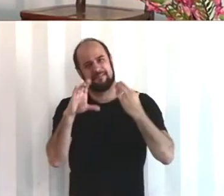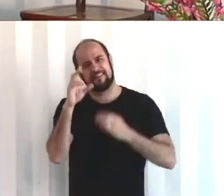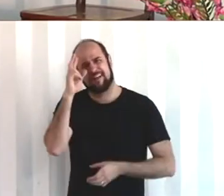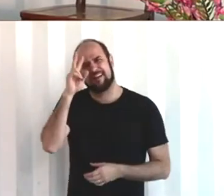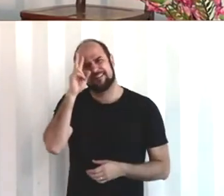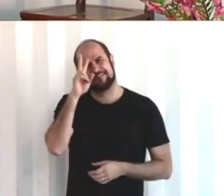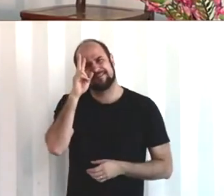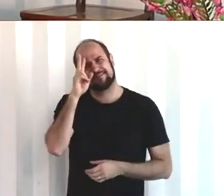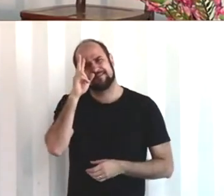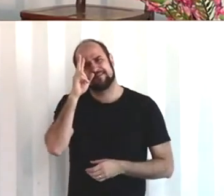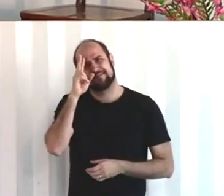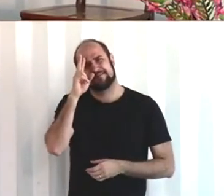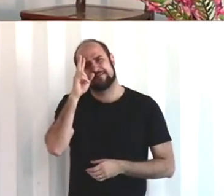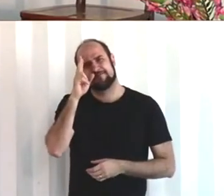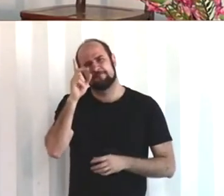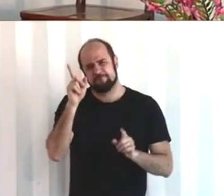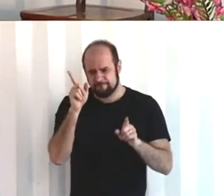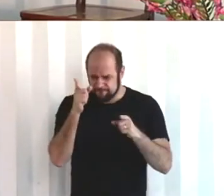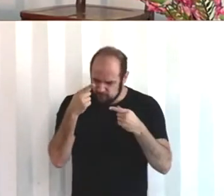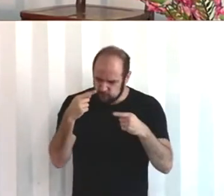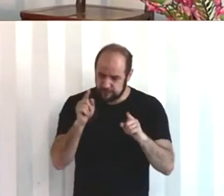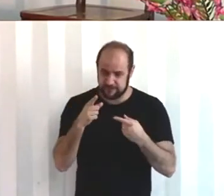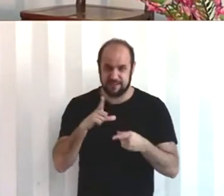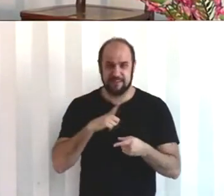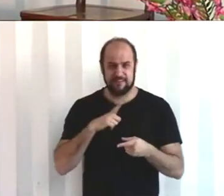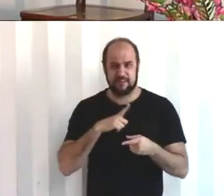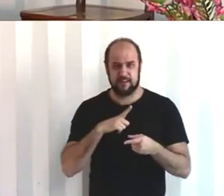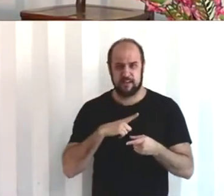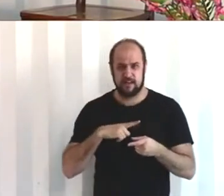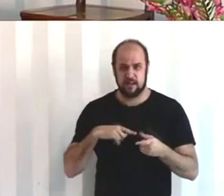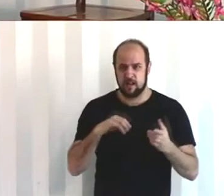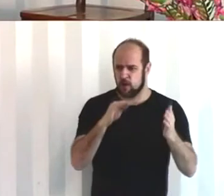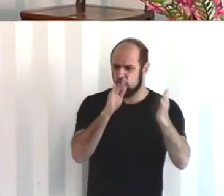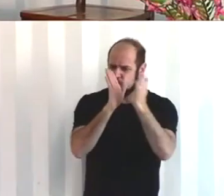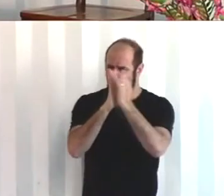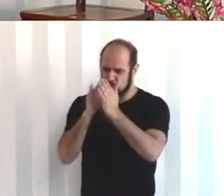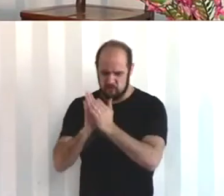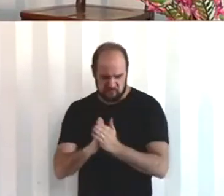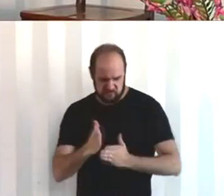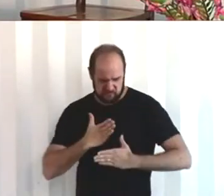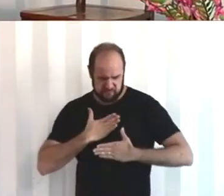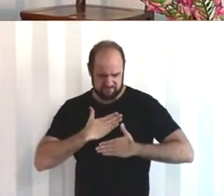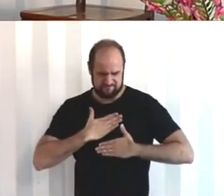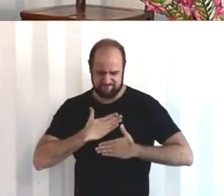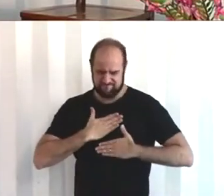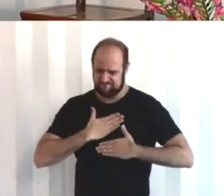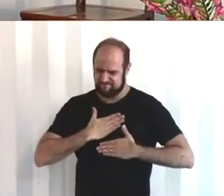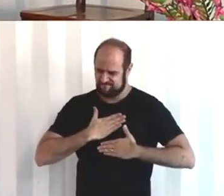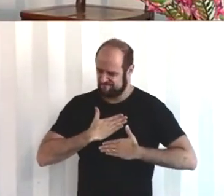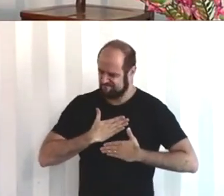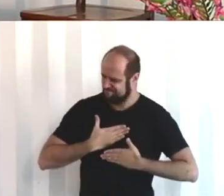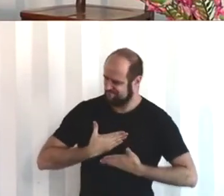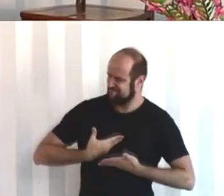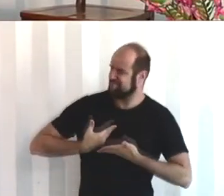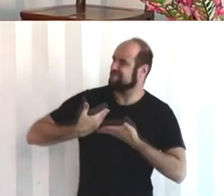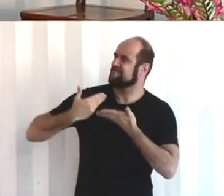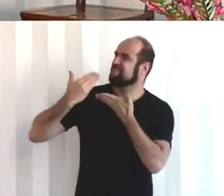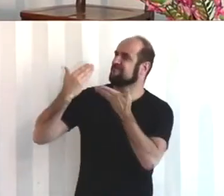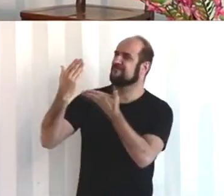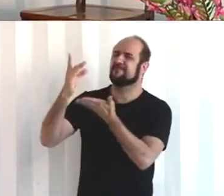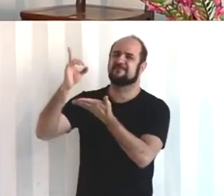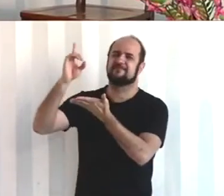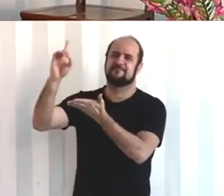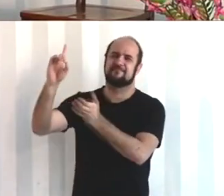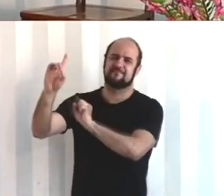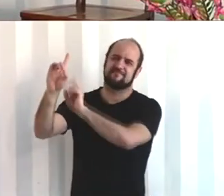algum louvor eu ganhar, eu vou entregar a Ti, Jesus. A Deus demos glória.